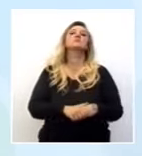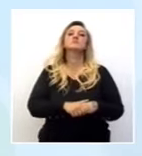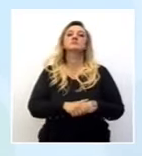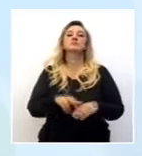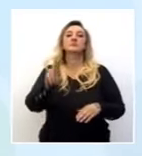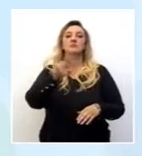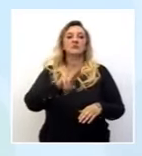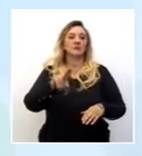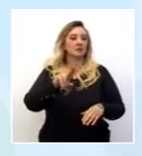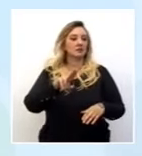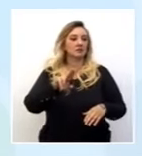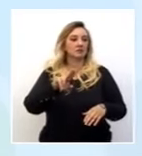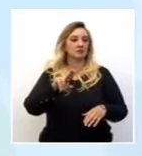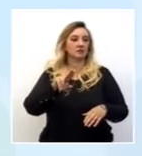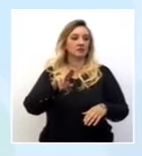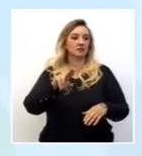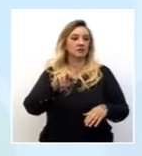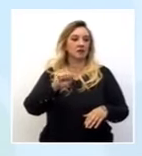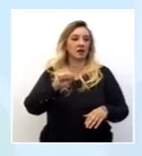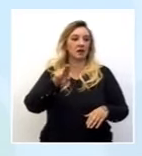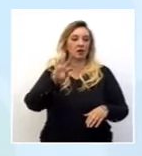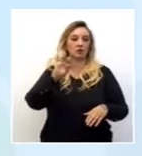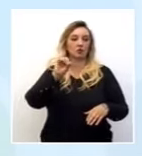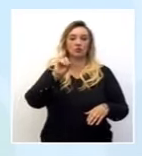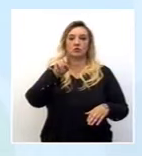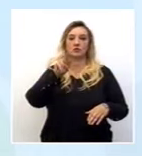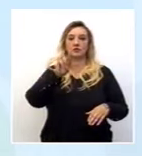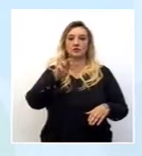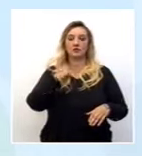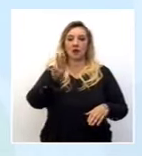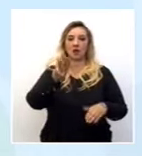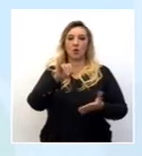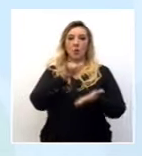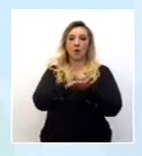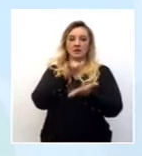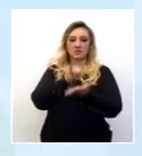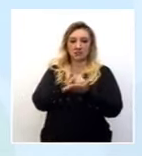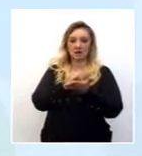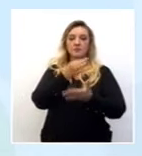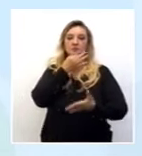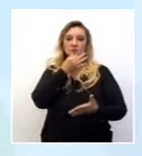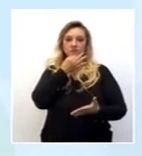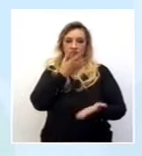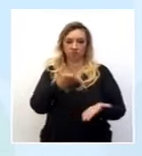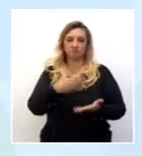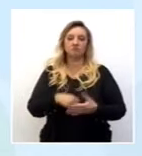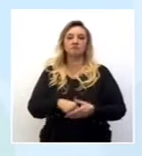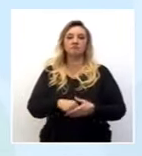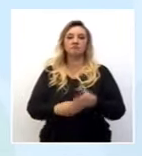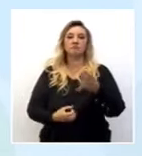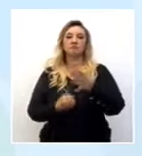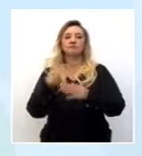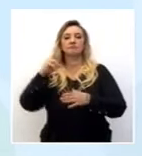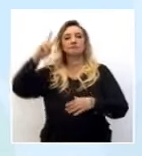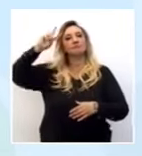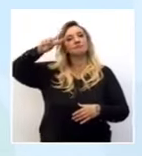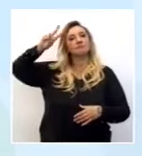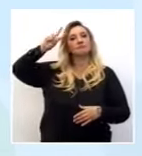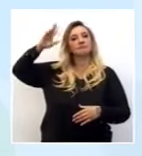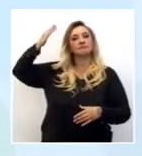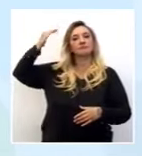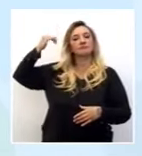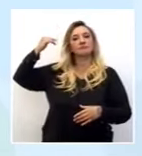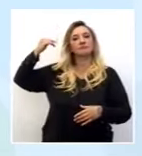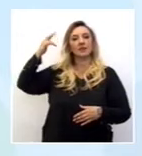o AutoDraw e o WhatsApp. Uma sugestão de atividade é construir histórias